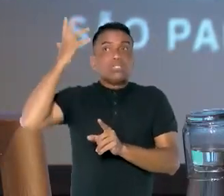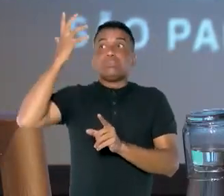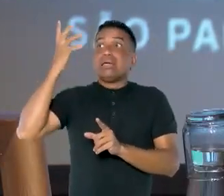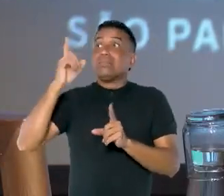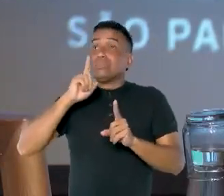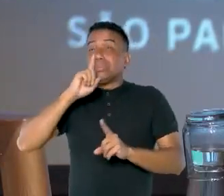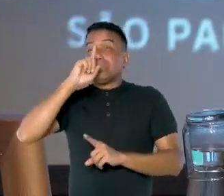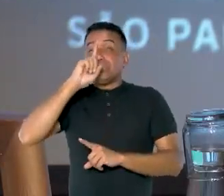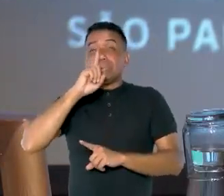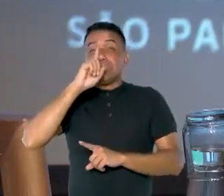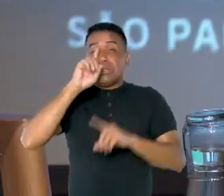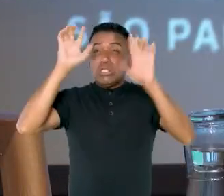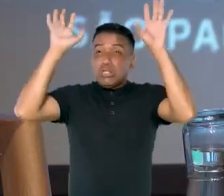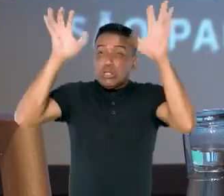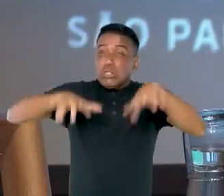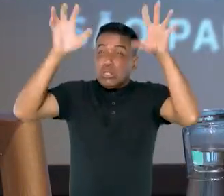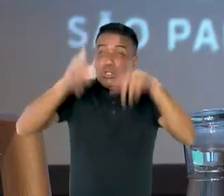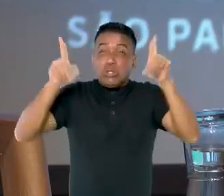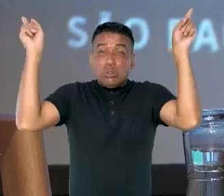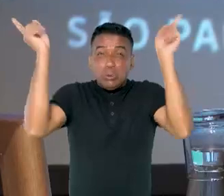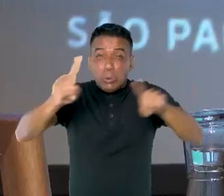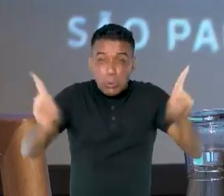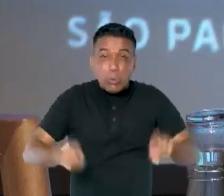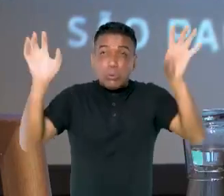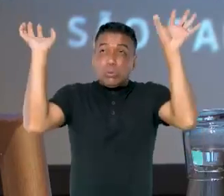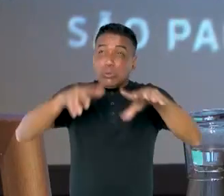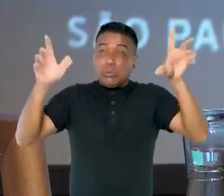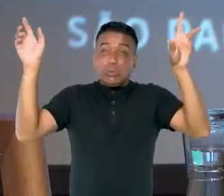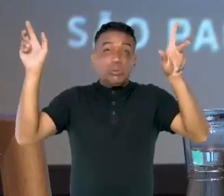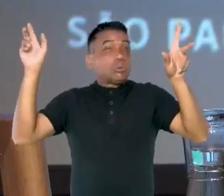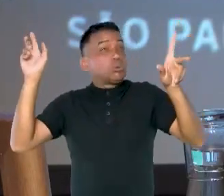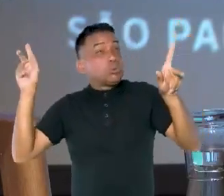grandes temporais, grandes